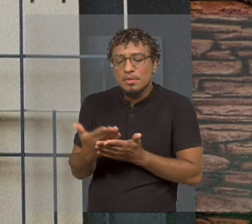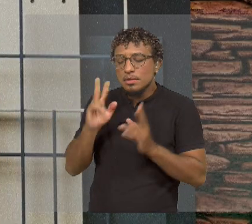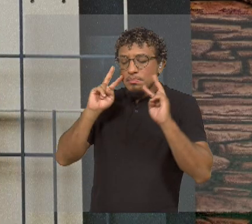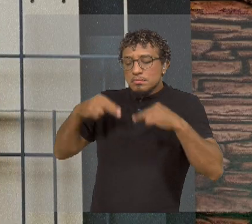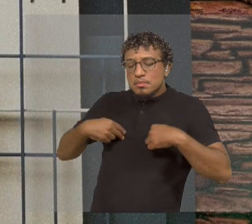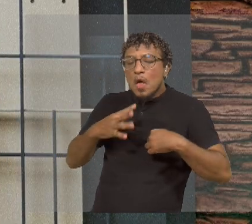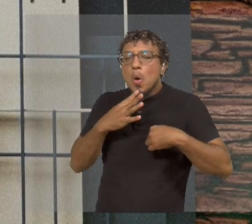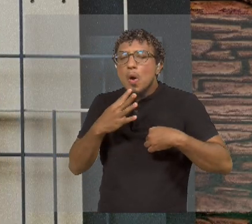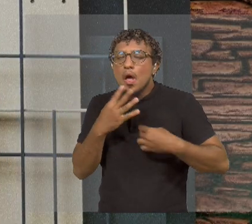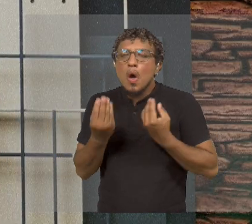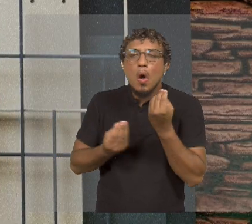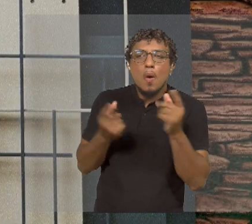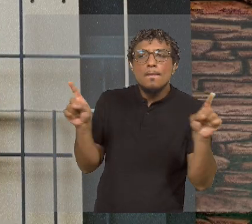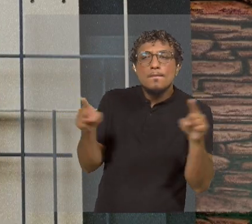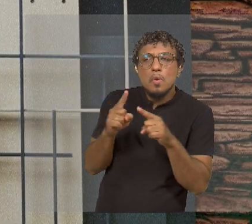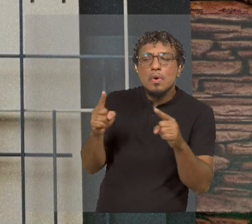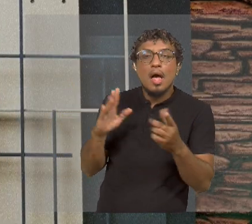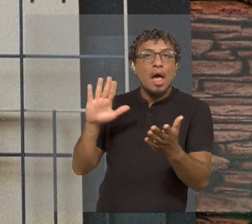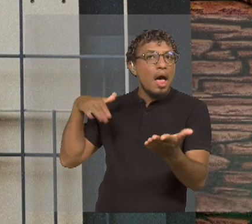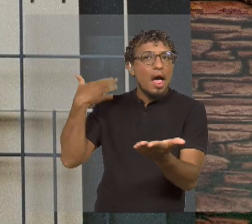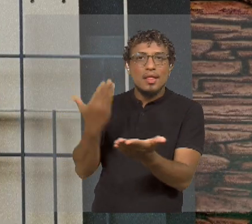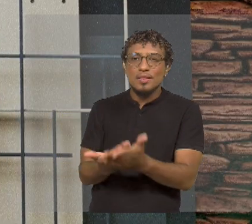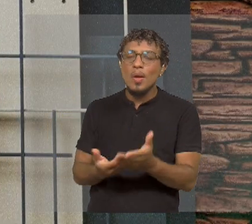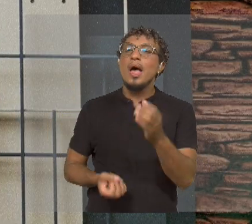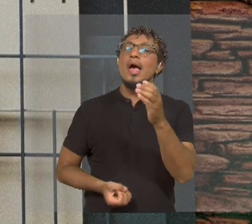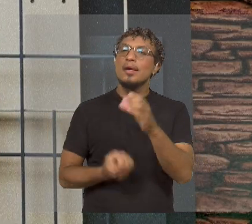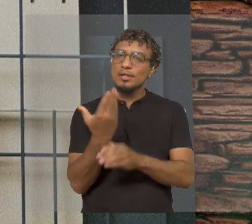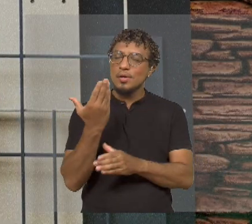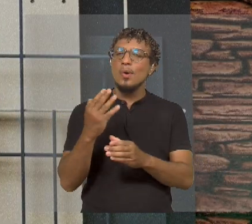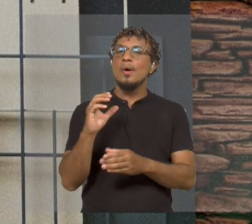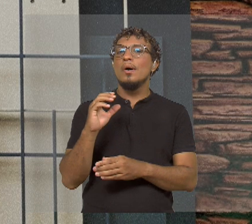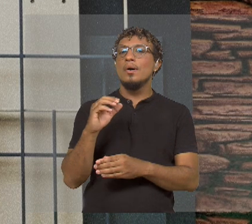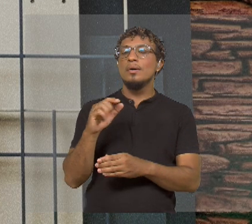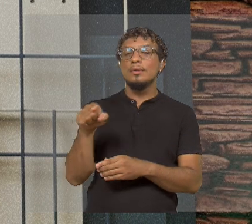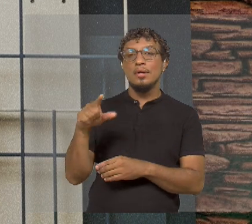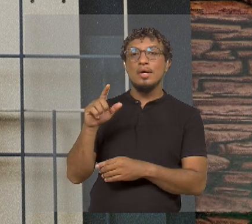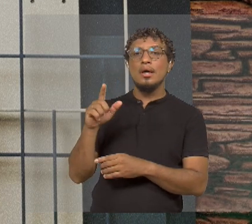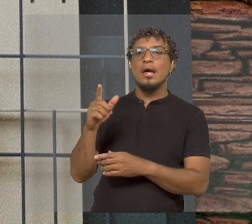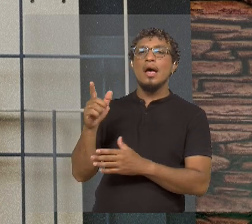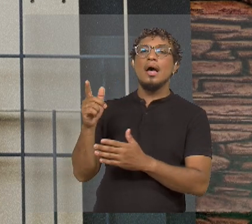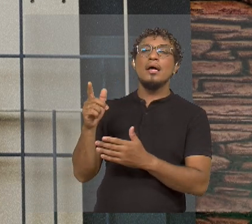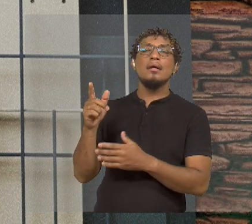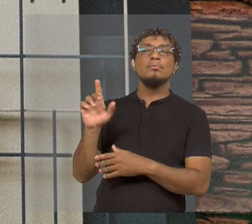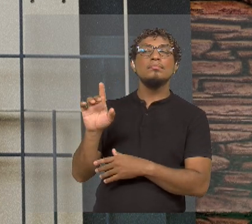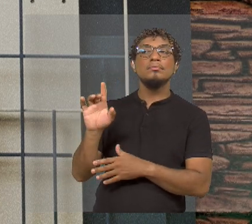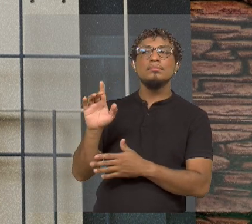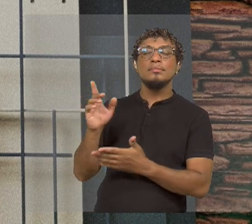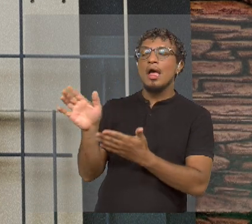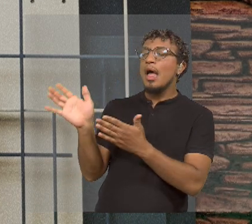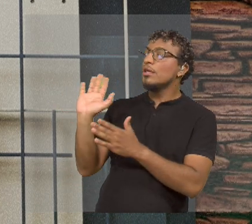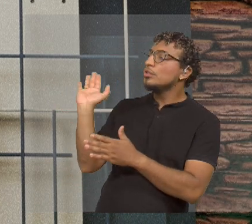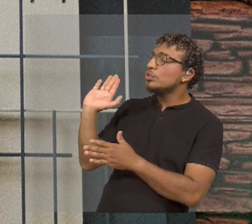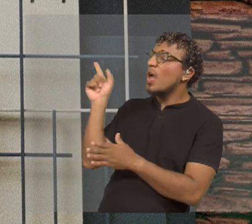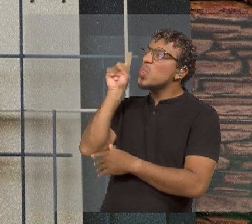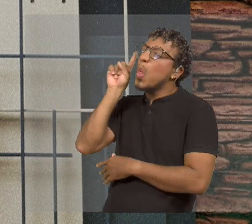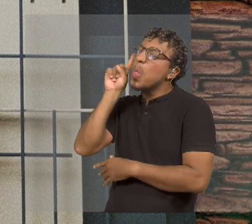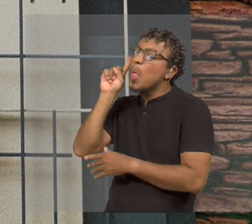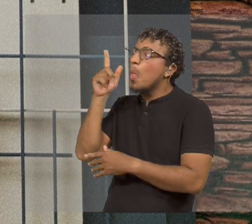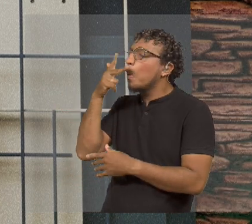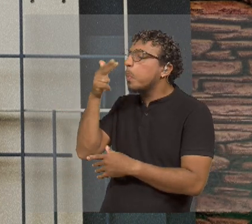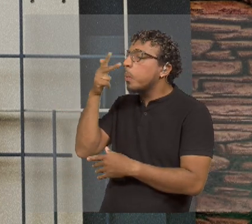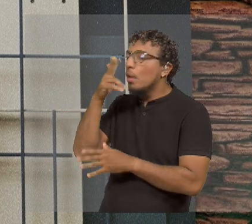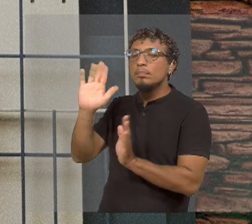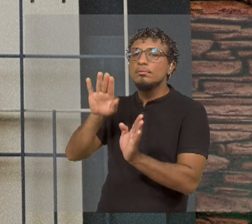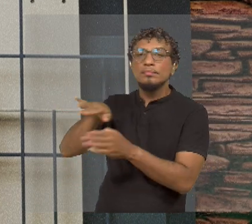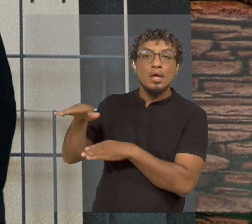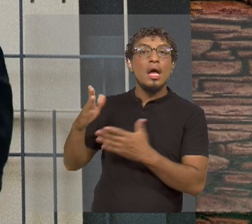dentro do rap em si, até hoje, né? Aí eu lancei um álbum agora, que chama Deus Cotidiano, que foi o meu último lançamento solo, e aí